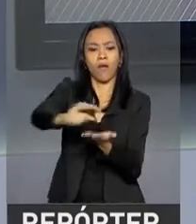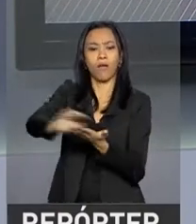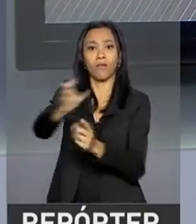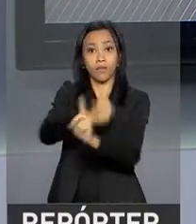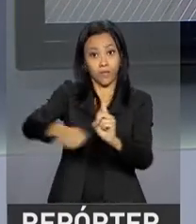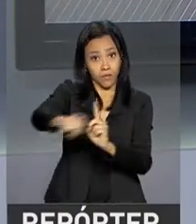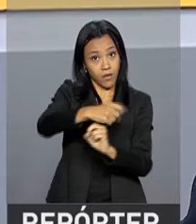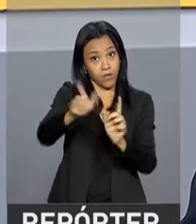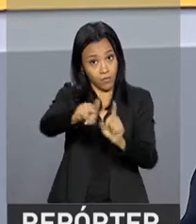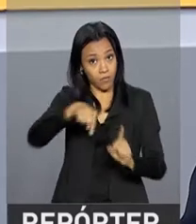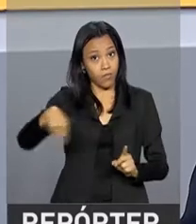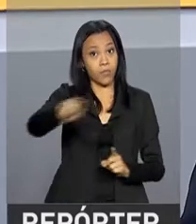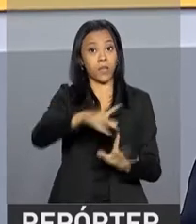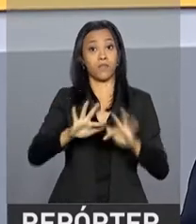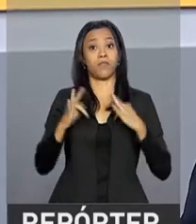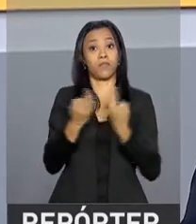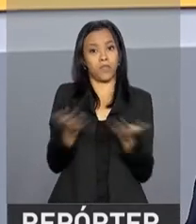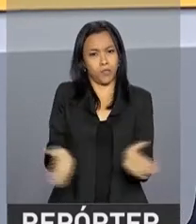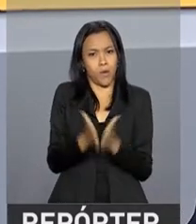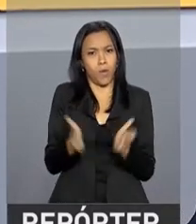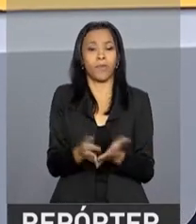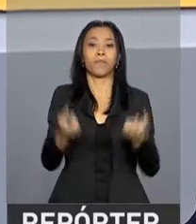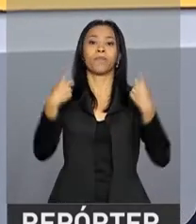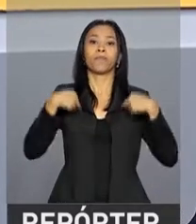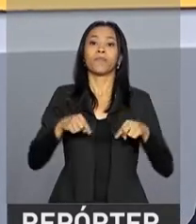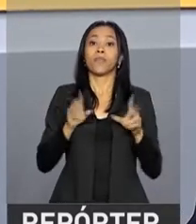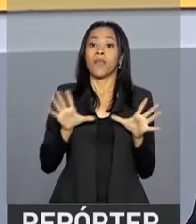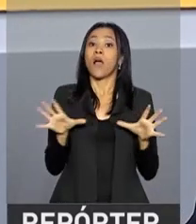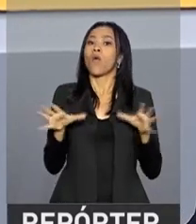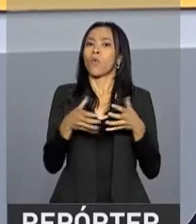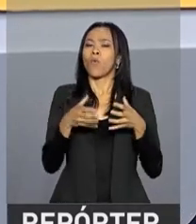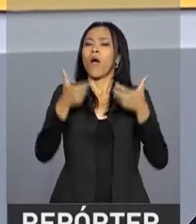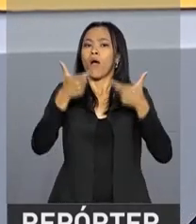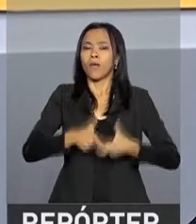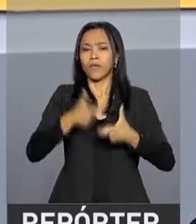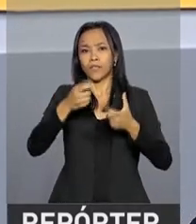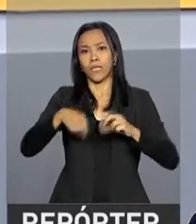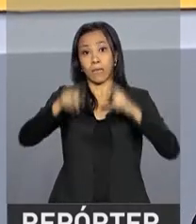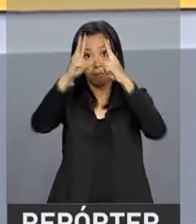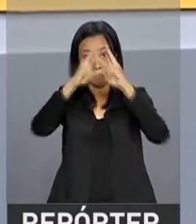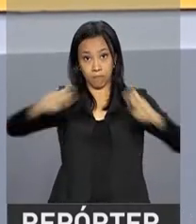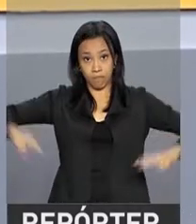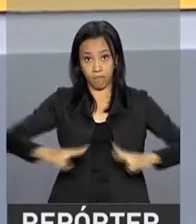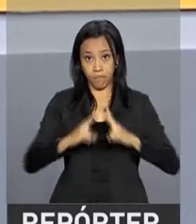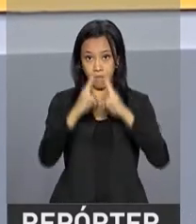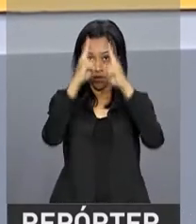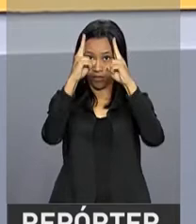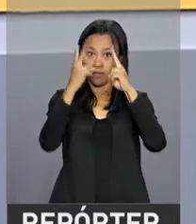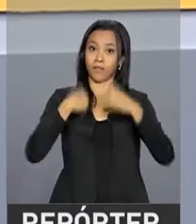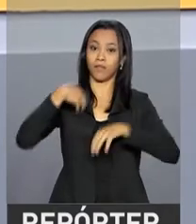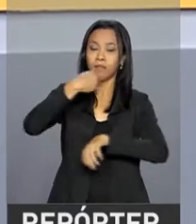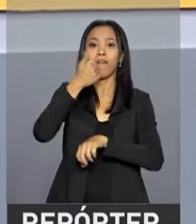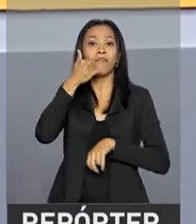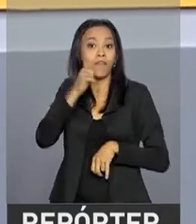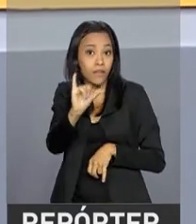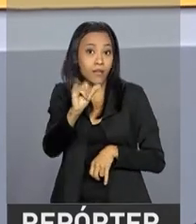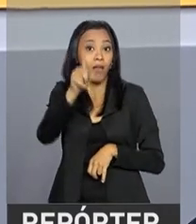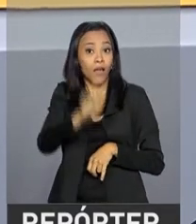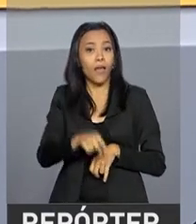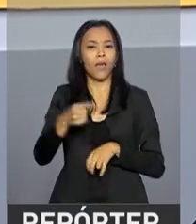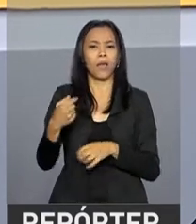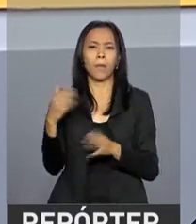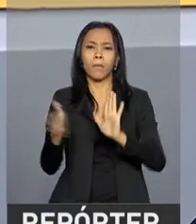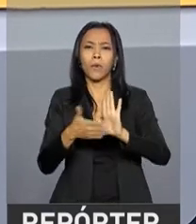renda sediada em paris a o cd é uma organização internacional que promove políticas para a melhoria do bem estar